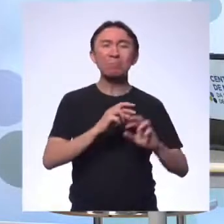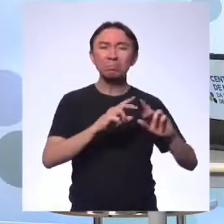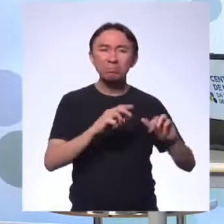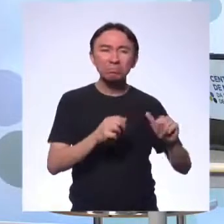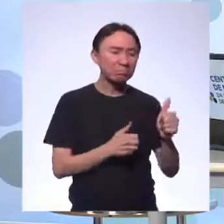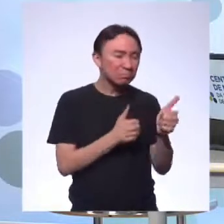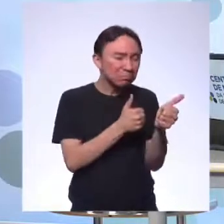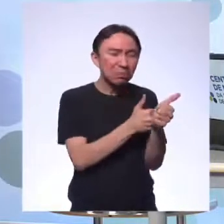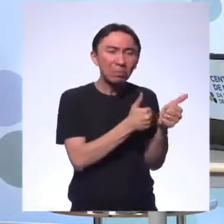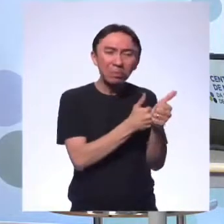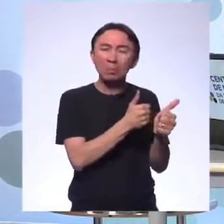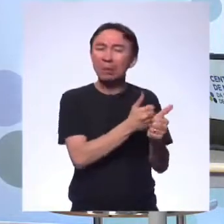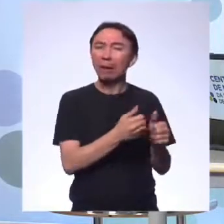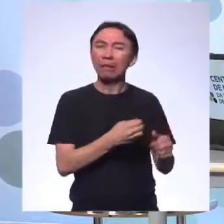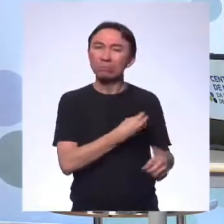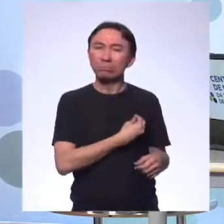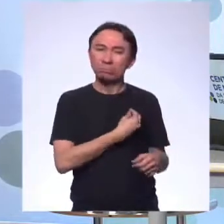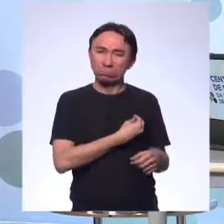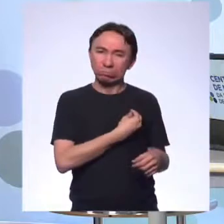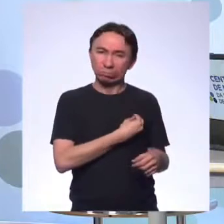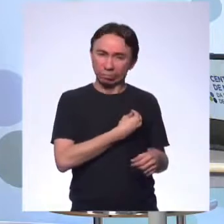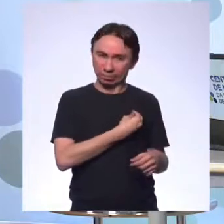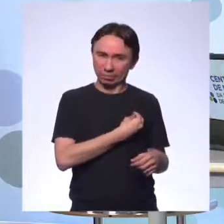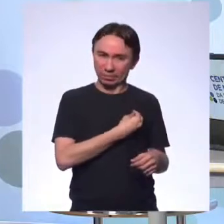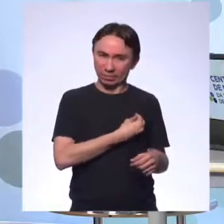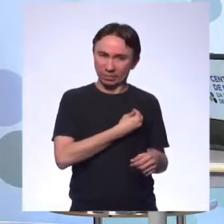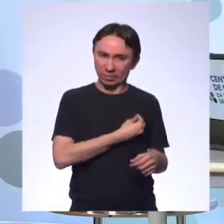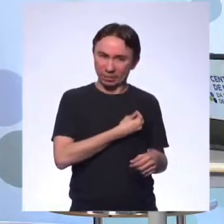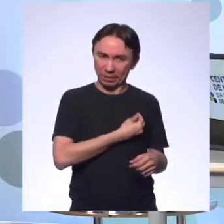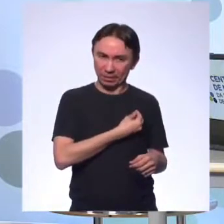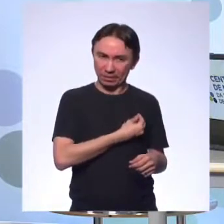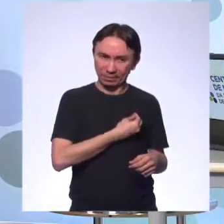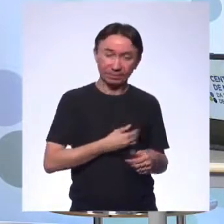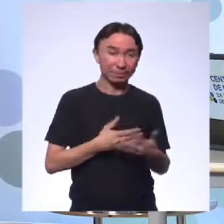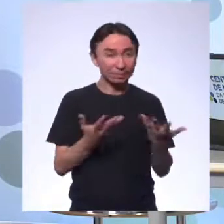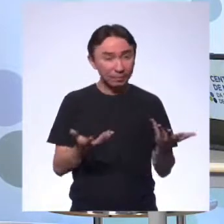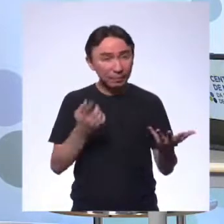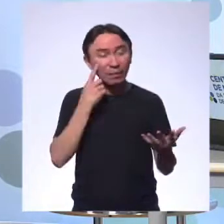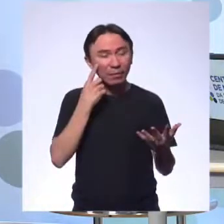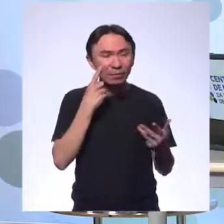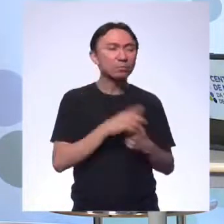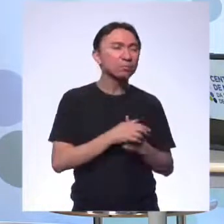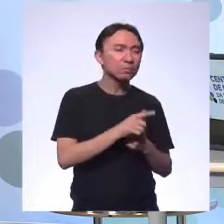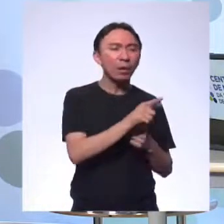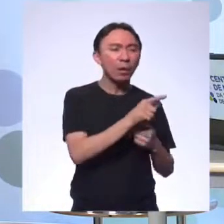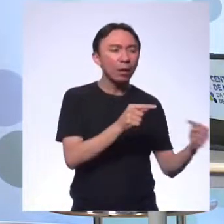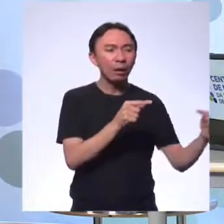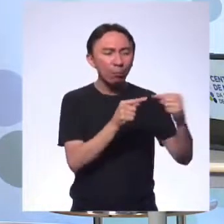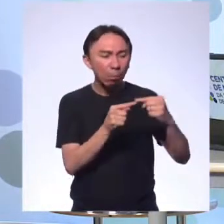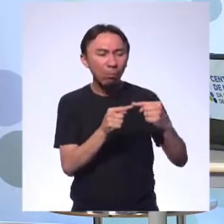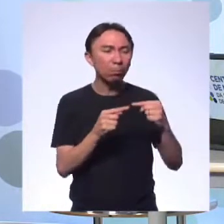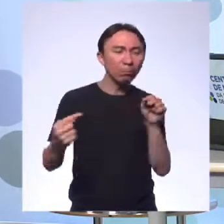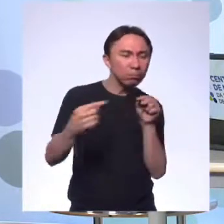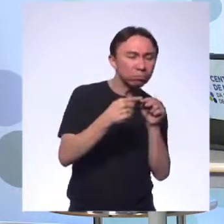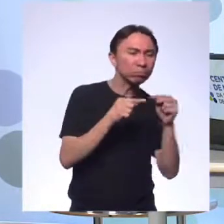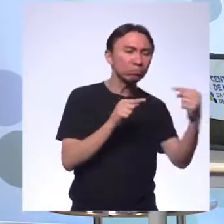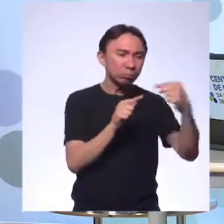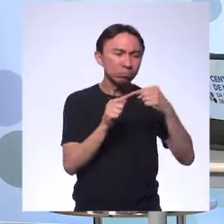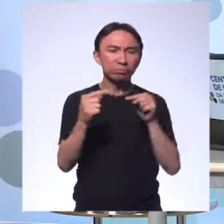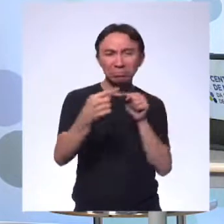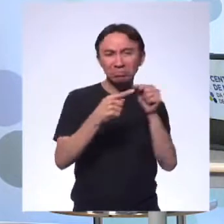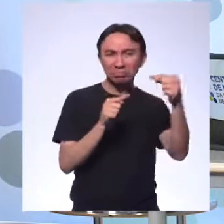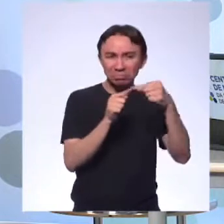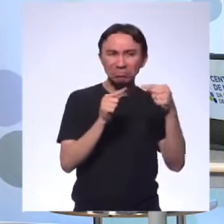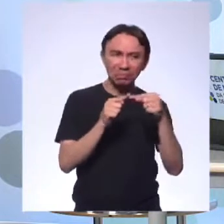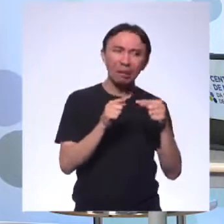proximidade evolutiva. Tá? E a partir disso, relacionar esses graus de parentesco